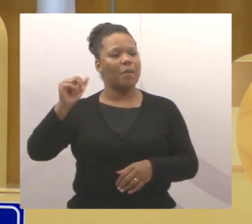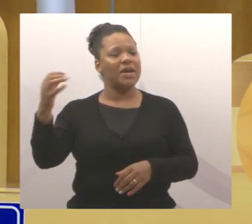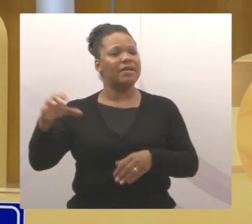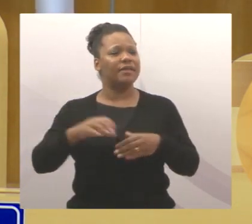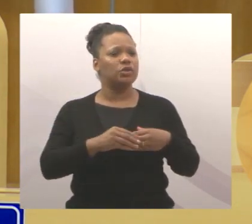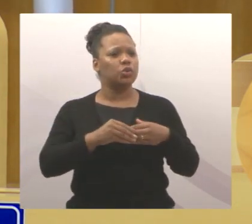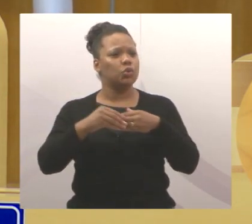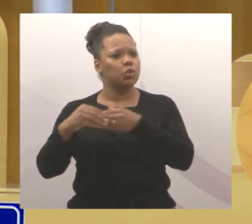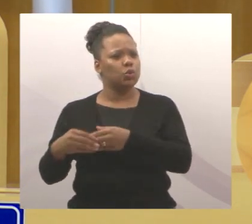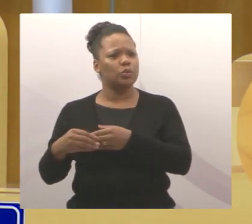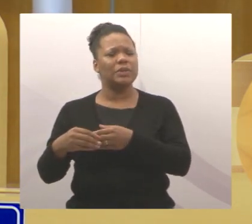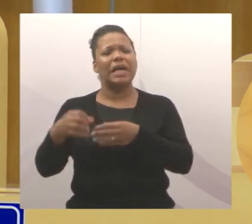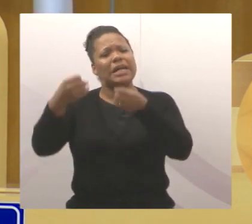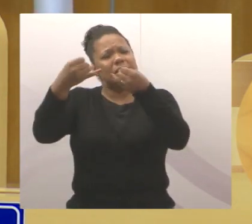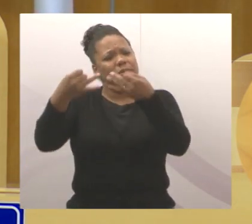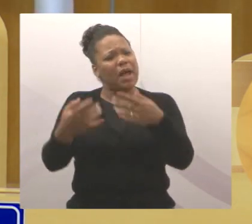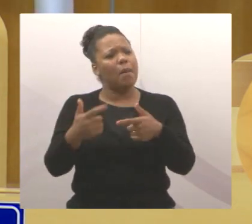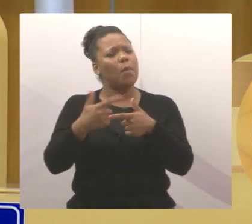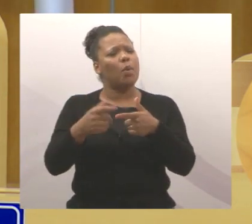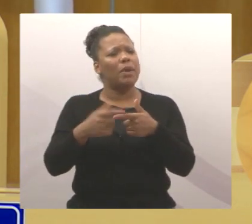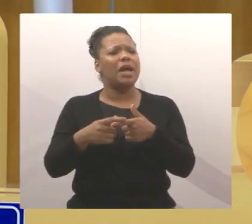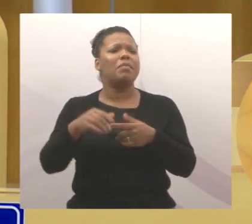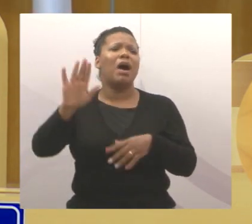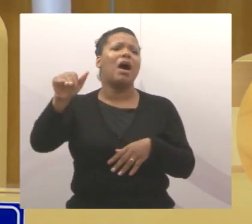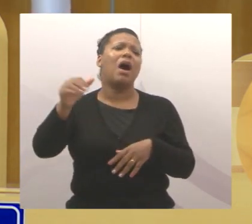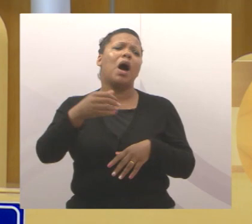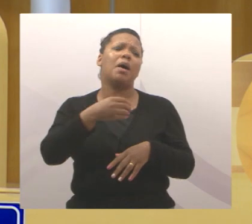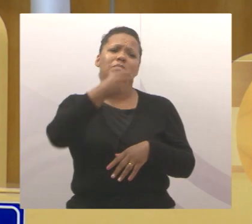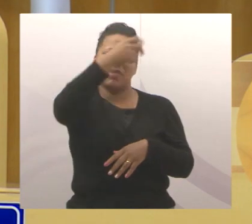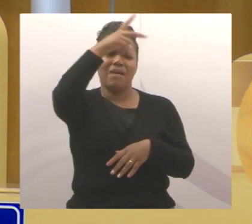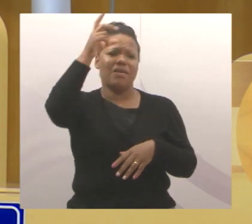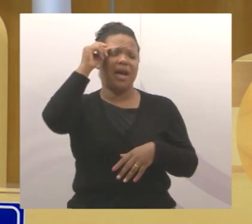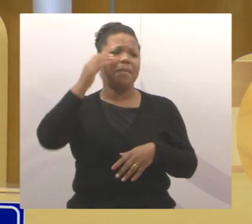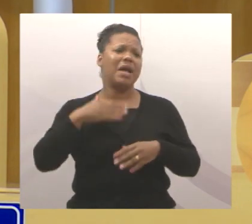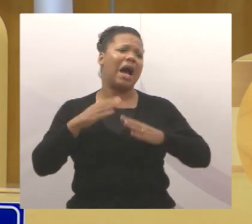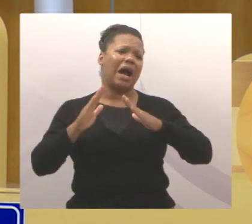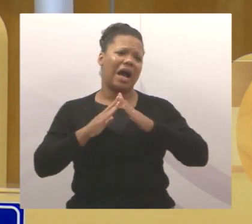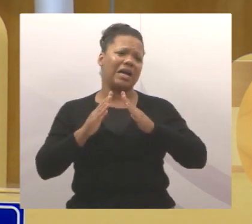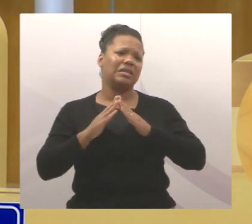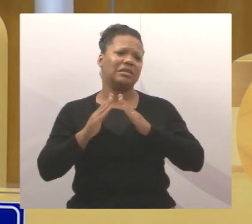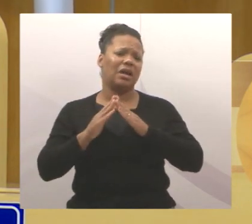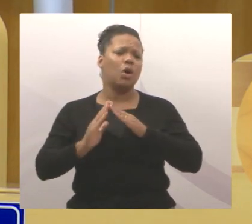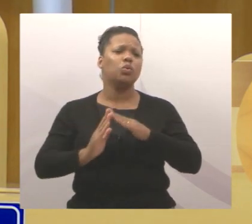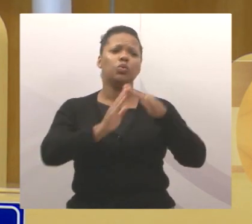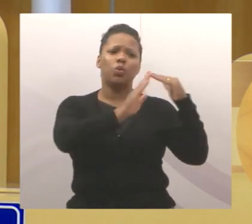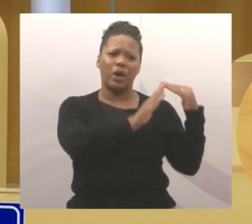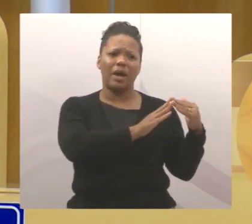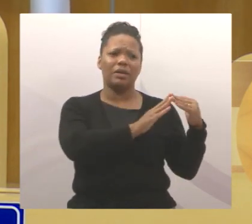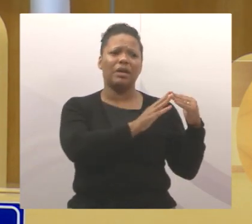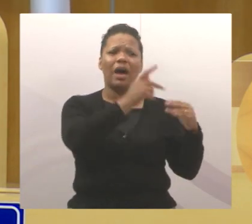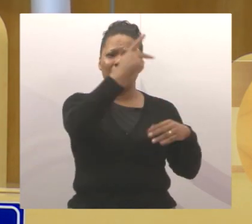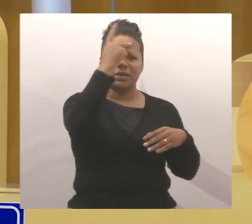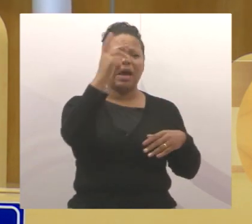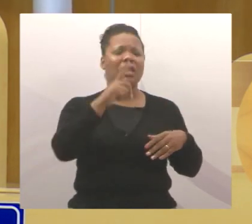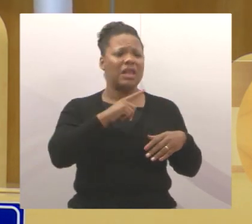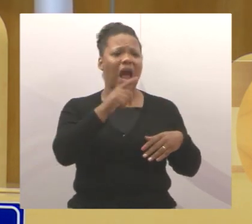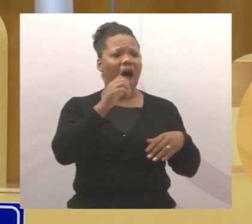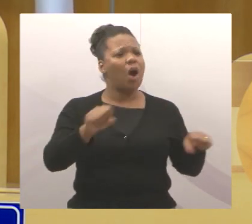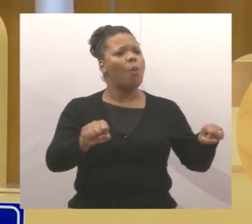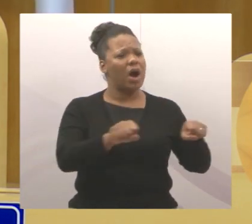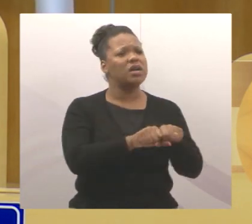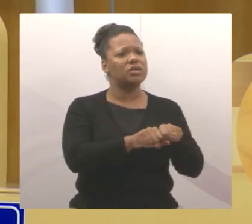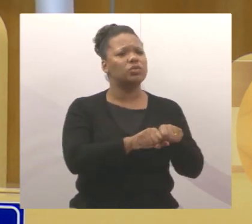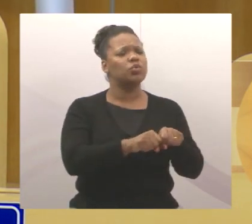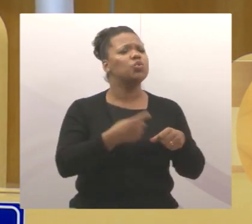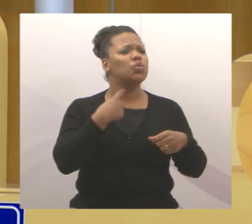história, sua angústia, e diziam para mim: prefeito, eu moro numa casa, ao lado as pessoas têm ligação de